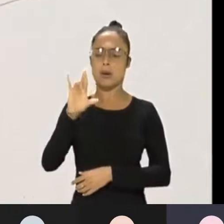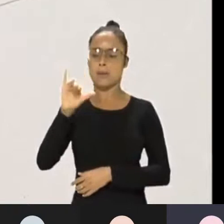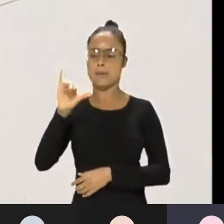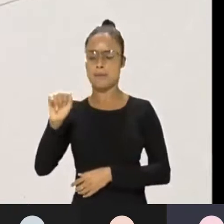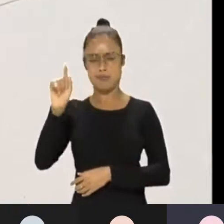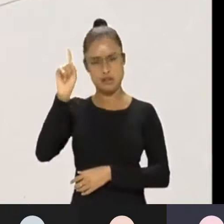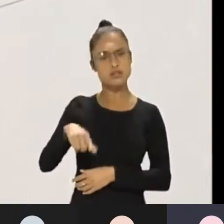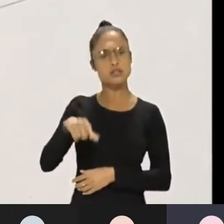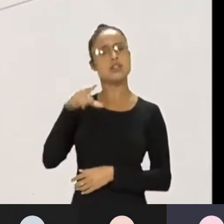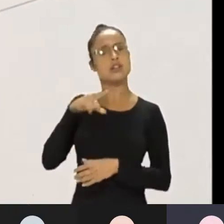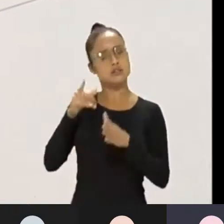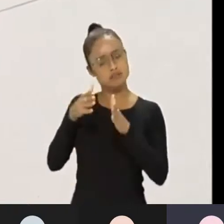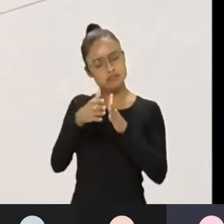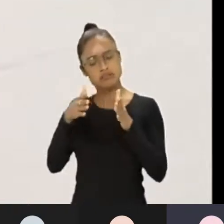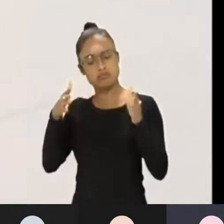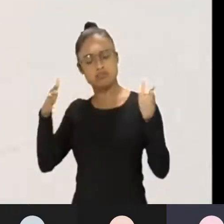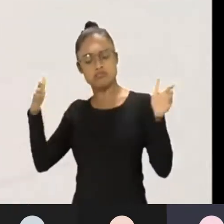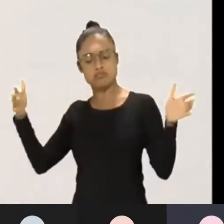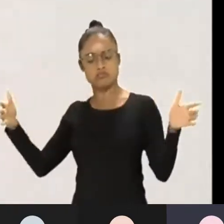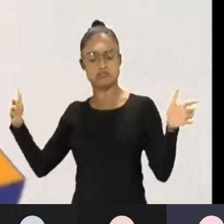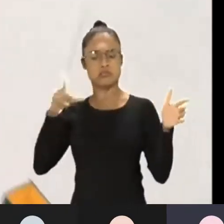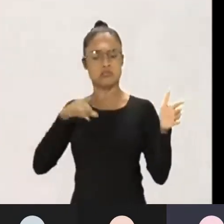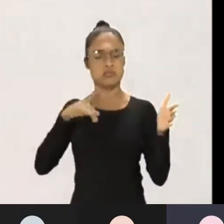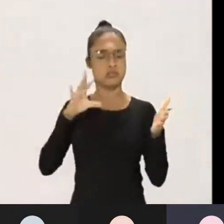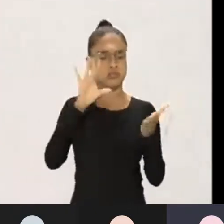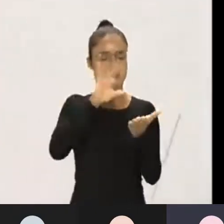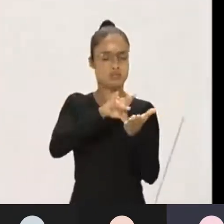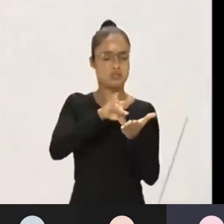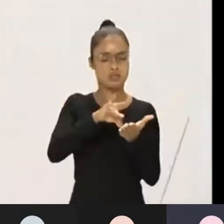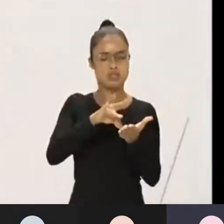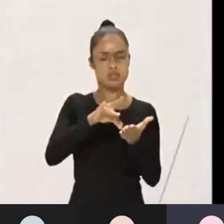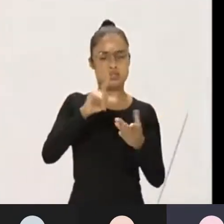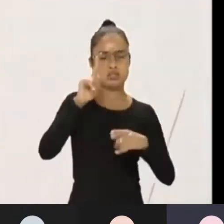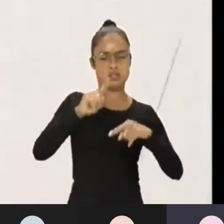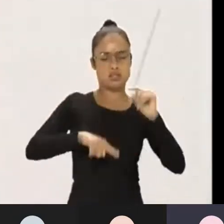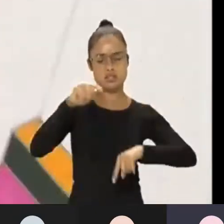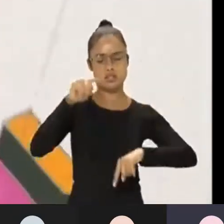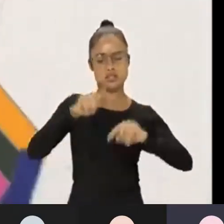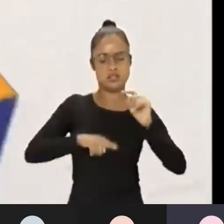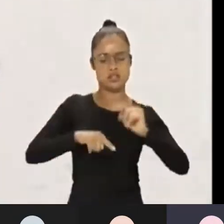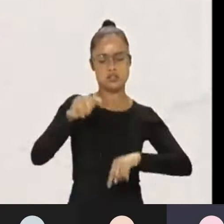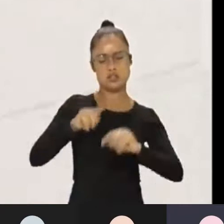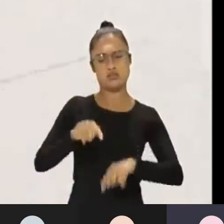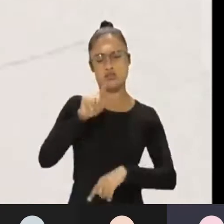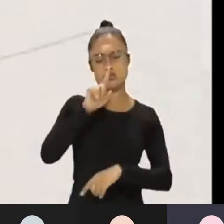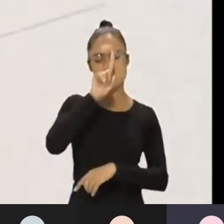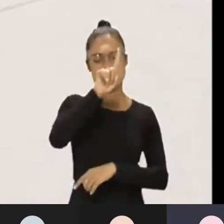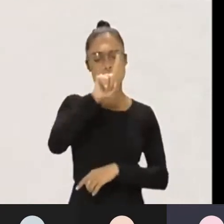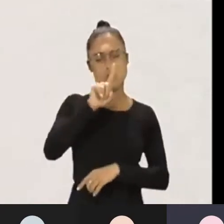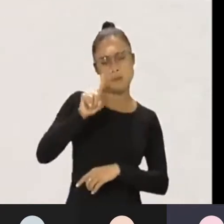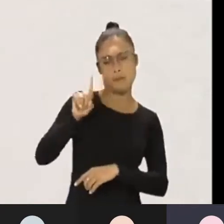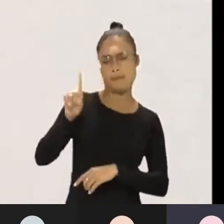a verdadeira grandeza. Eu consigo tirar a medida real do objeto e fazer em escala de 1 para